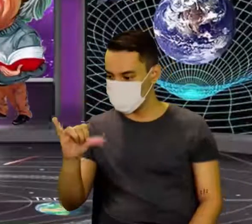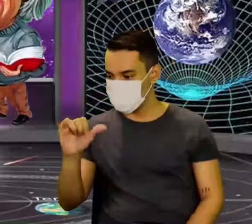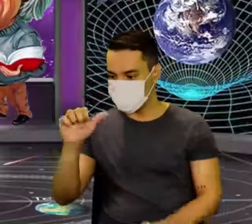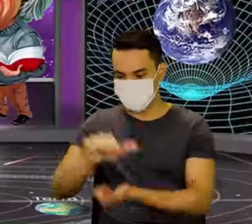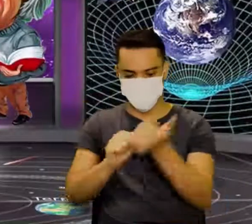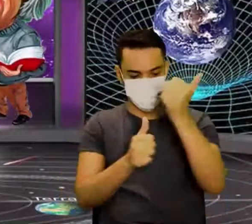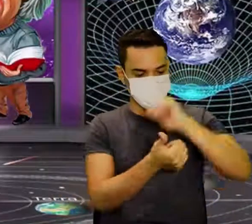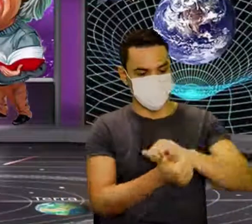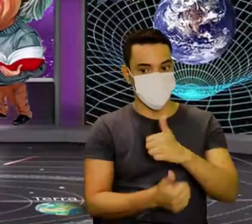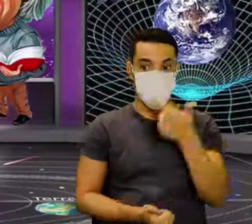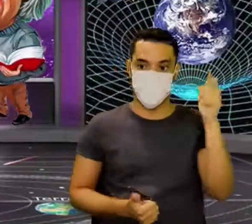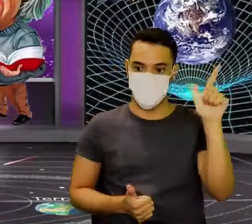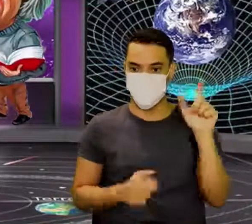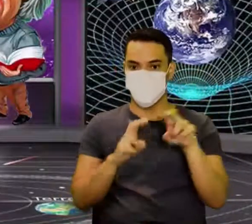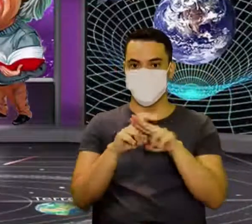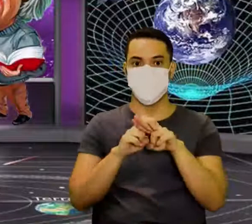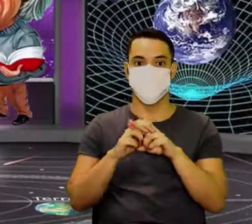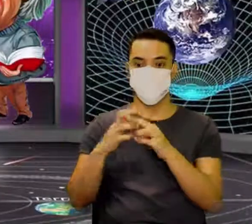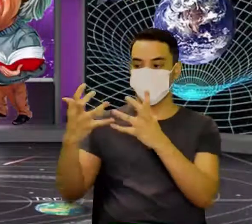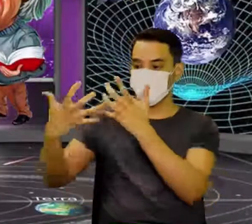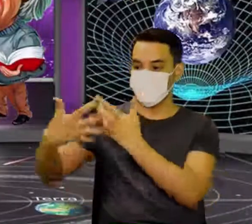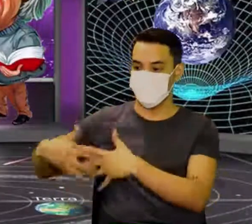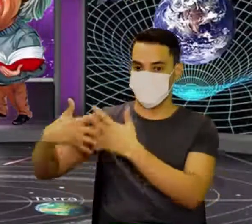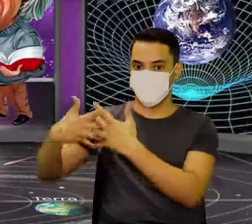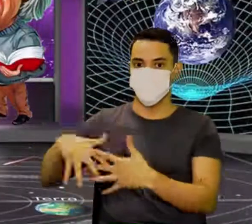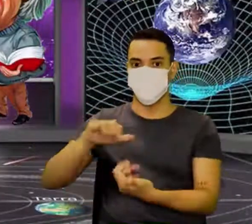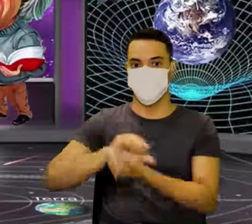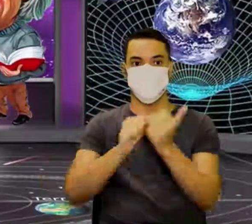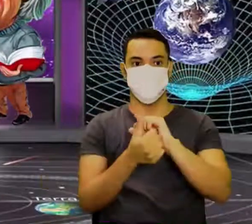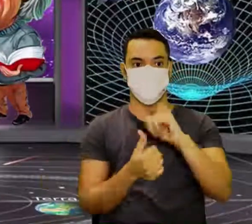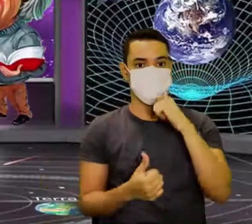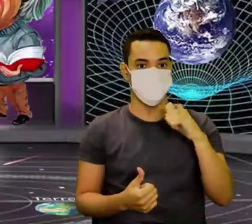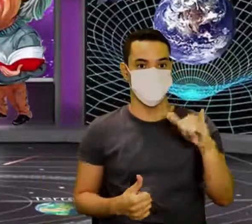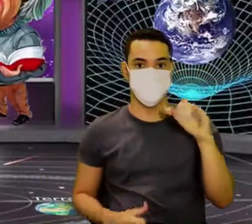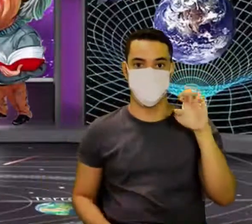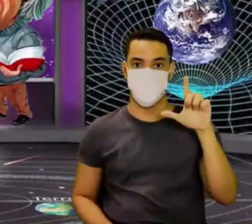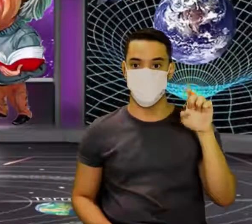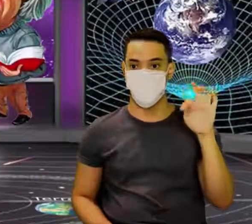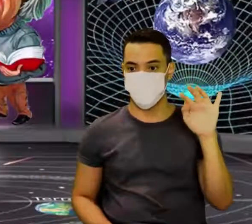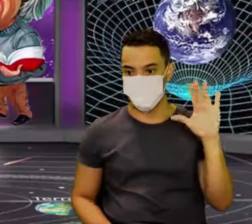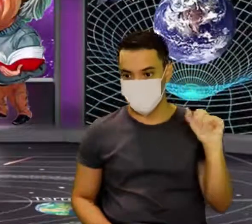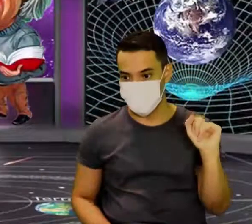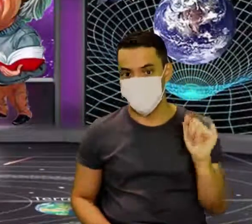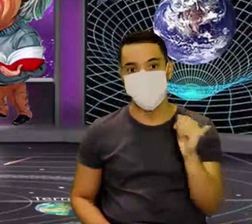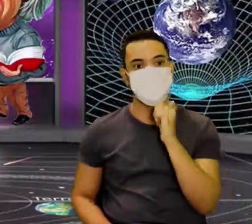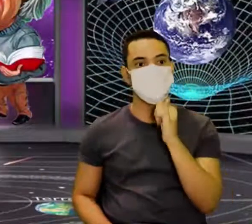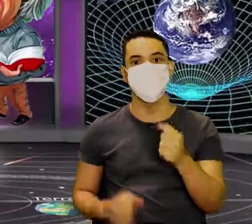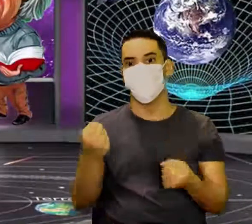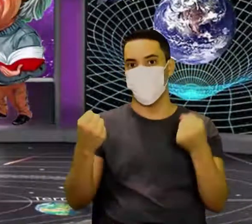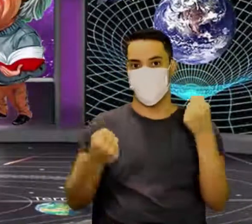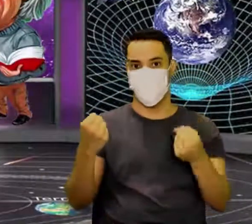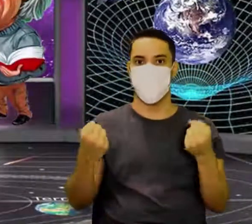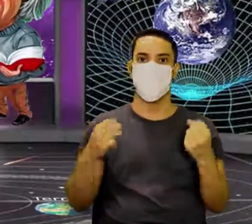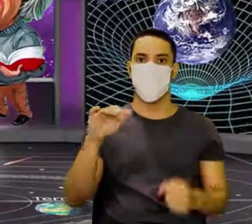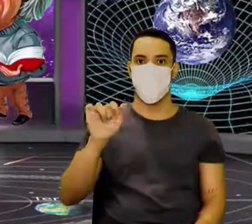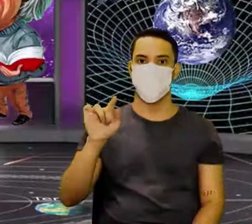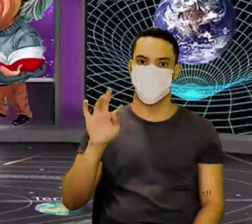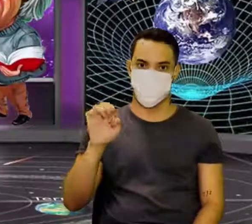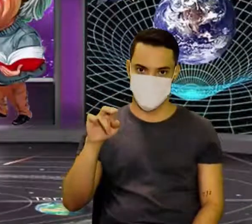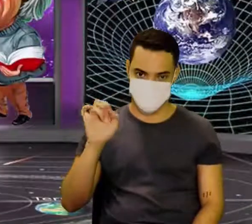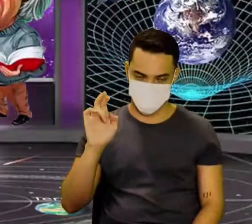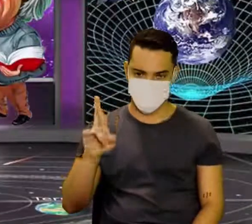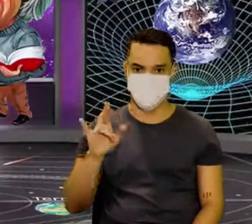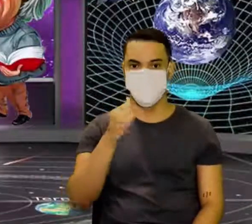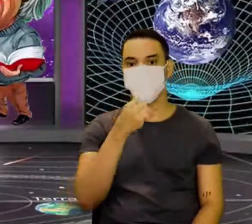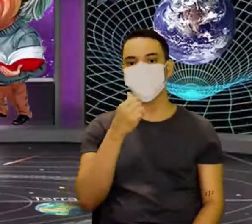gerador mecânico, energia mecânica em energia elétrica. Exemplo, alternadores de carro. Gerador químico, ele